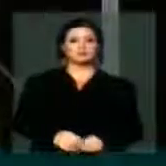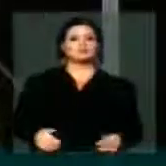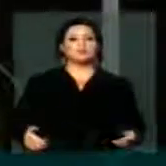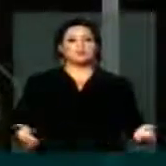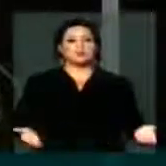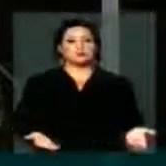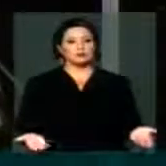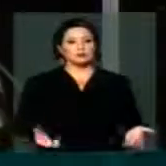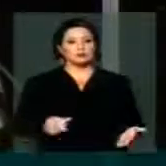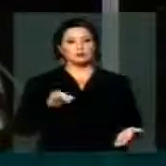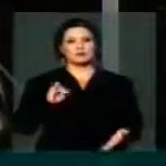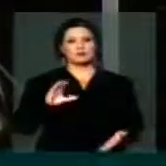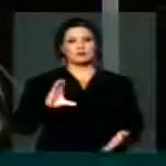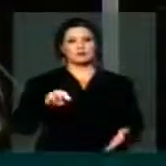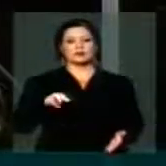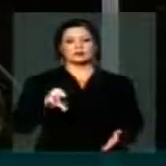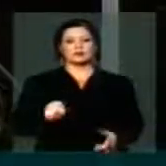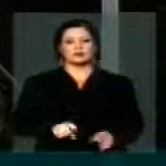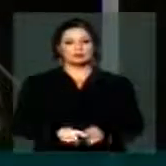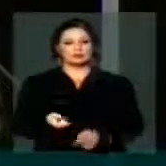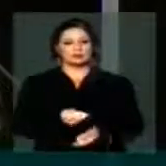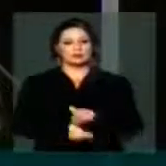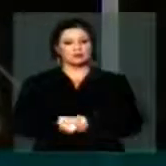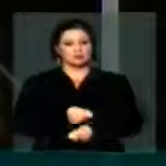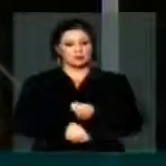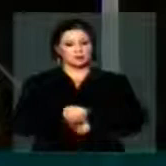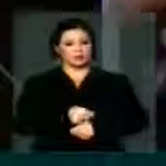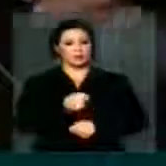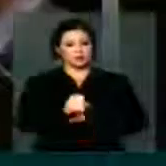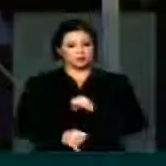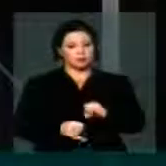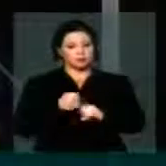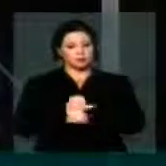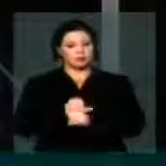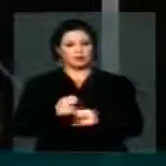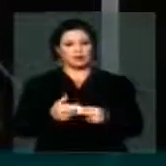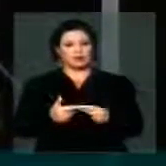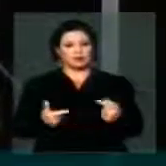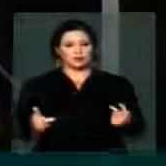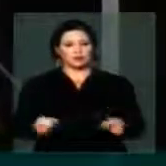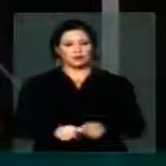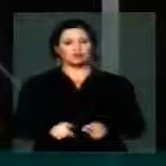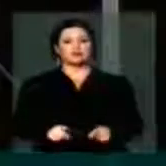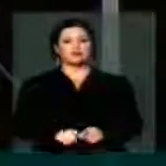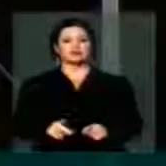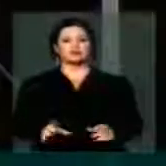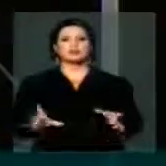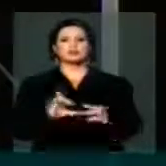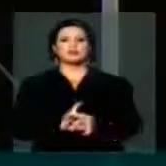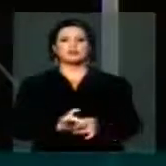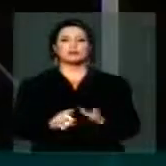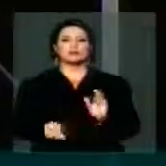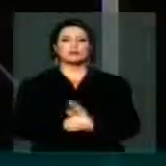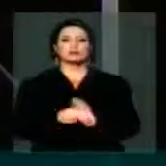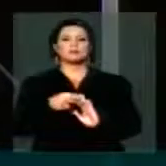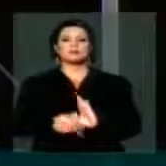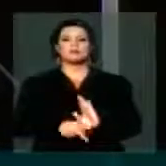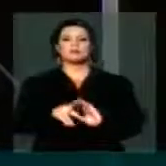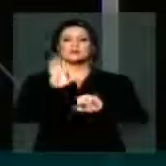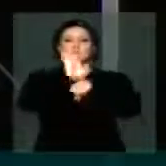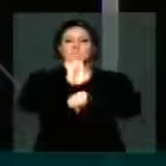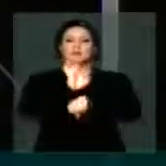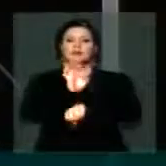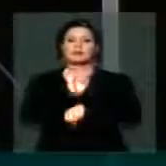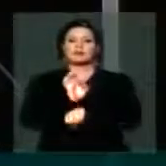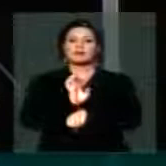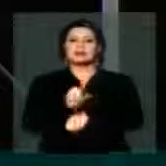Hoje, o ICMS das compras feitas pela internet, correios, telefone e outros meios não presenciais fica integralmente nos estados de origem